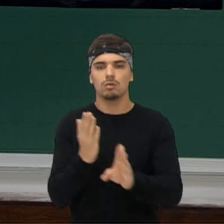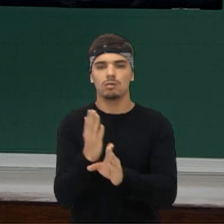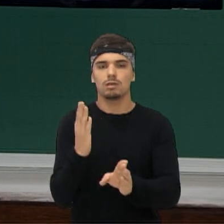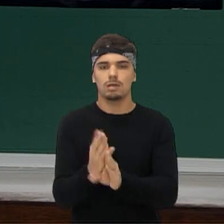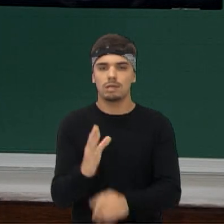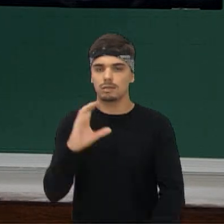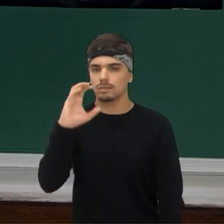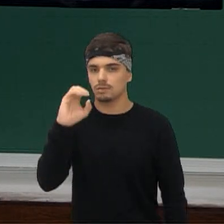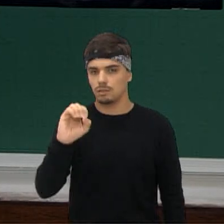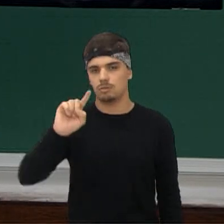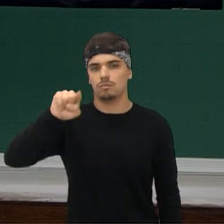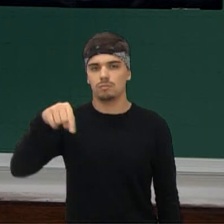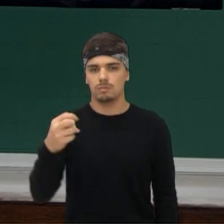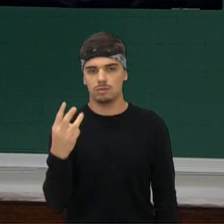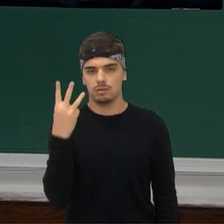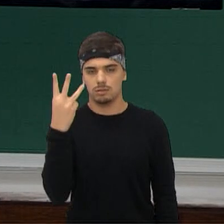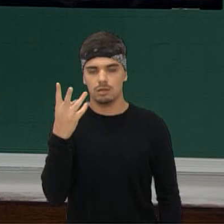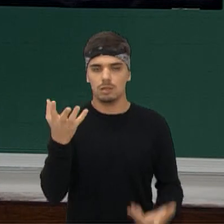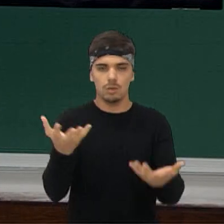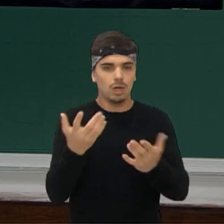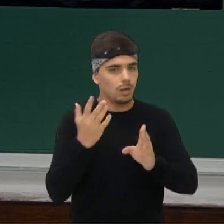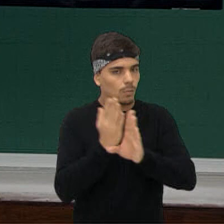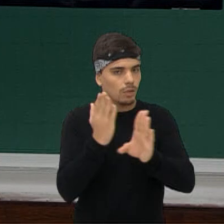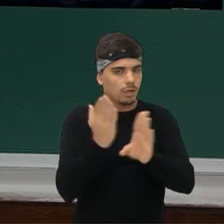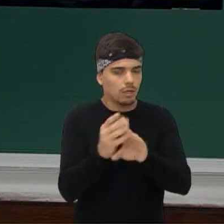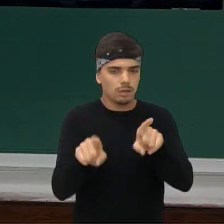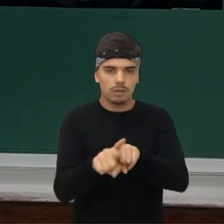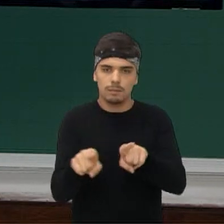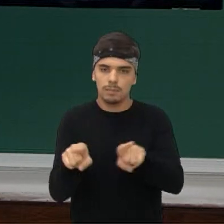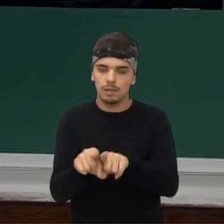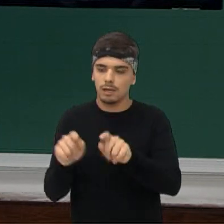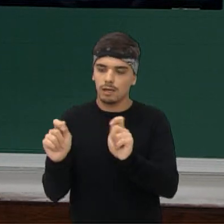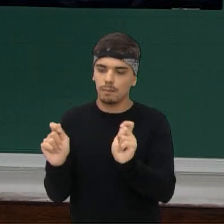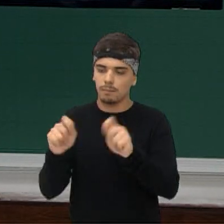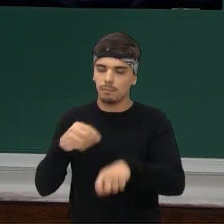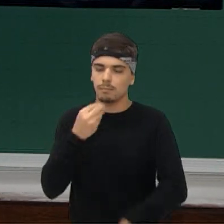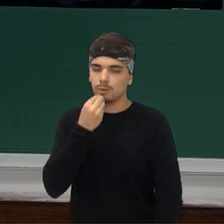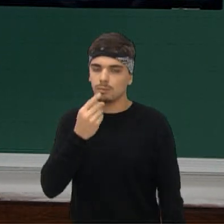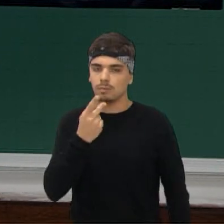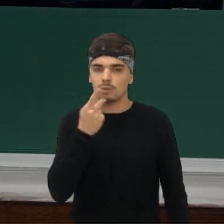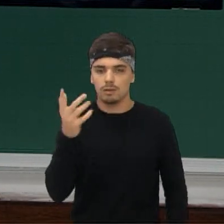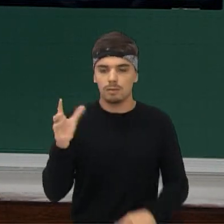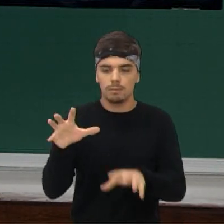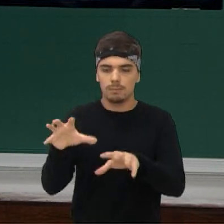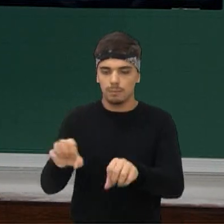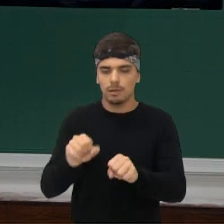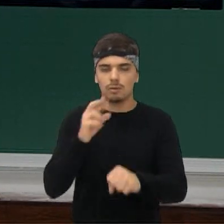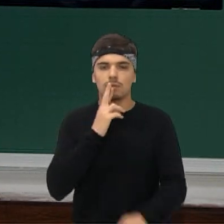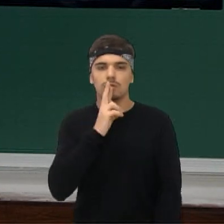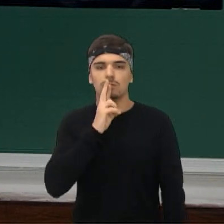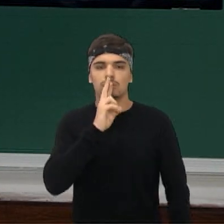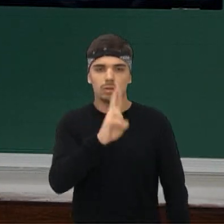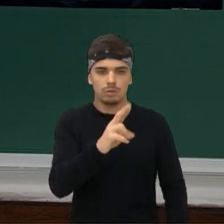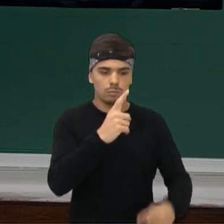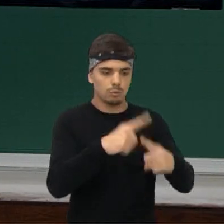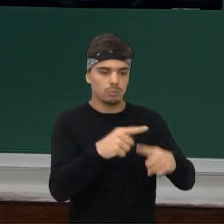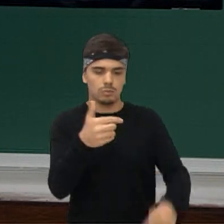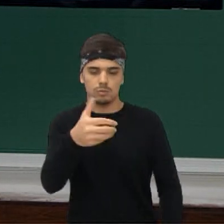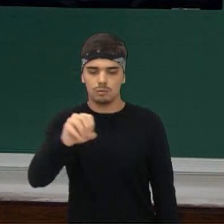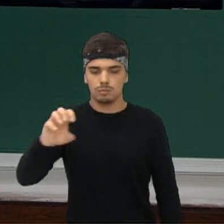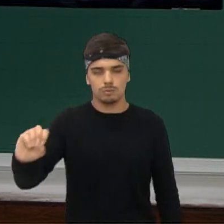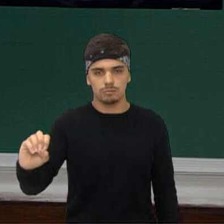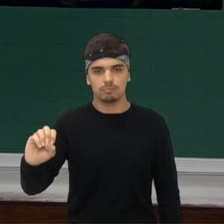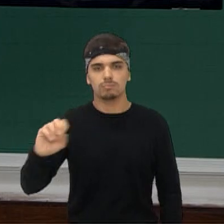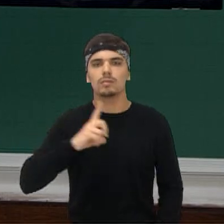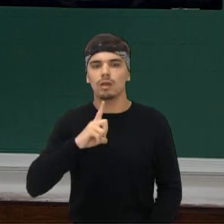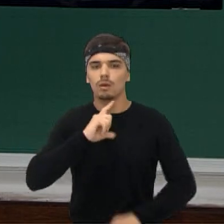0,3. Lembrando que eu quero saber qual é a probabilidade, eu pego o meu resultado, multiplico por 100. Logo, eu